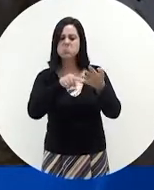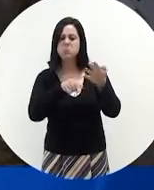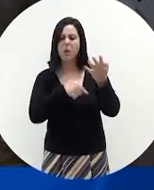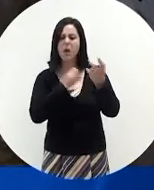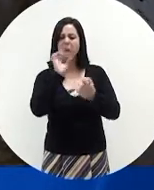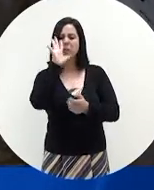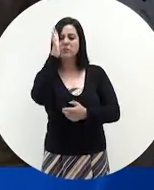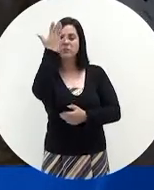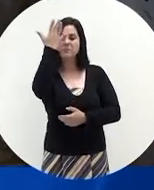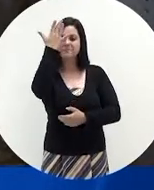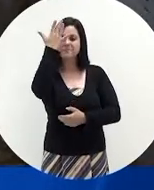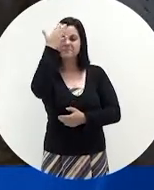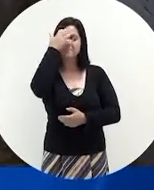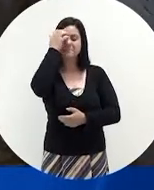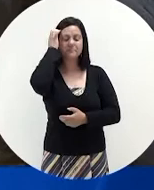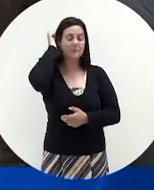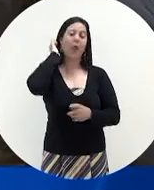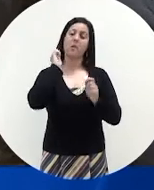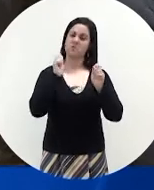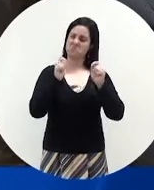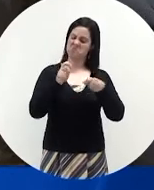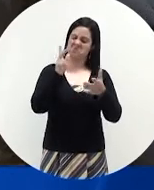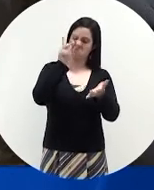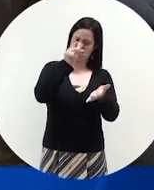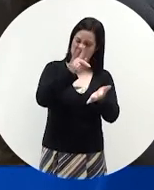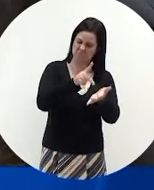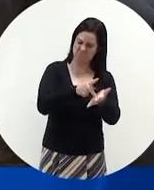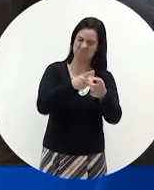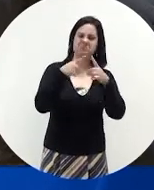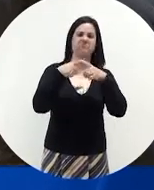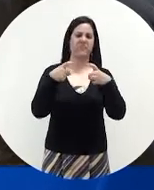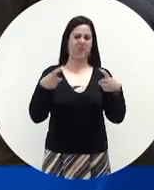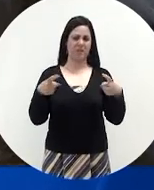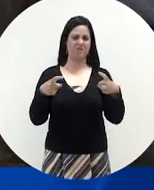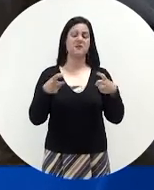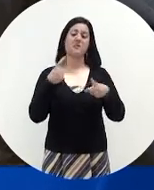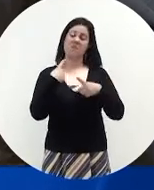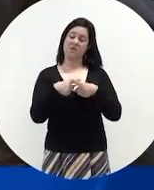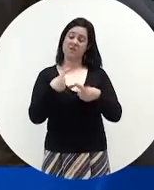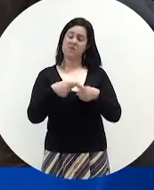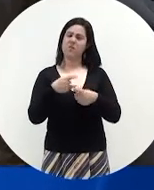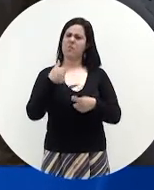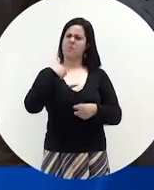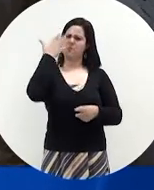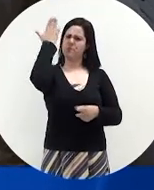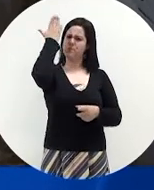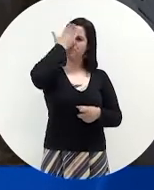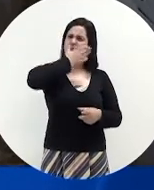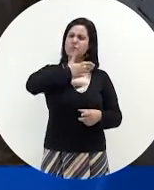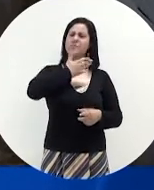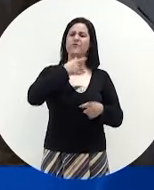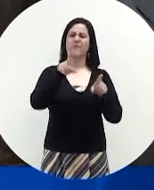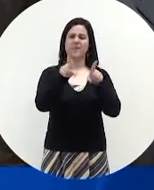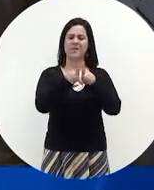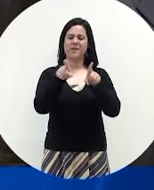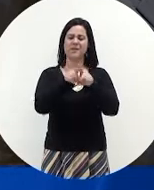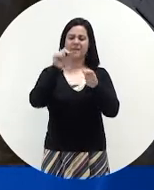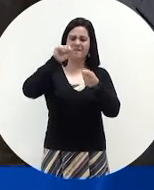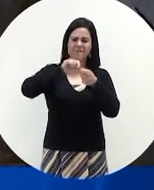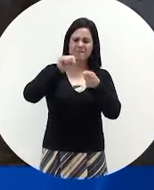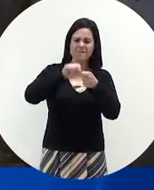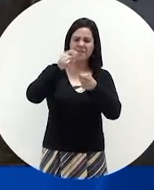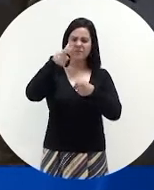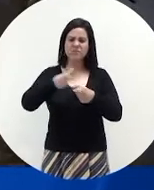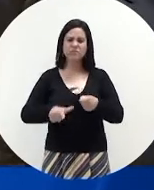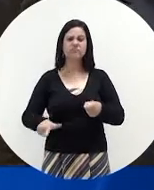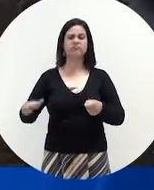reproduzo essa minha ideia em laboratório e tenho controle dela e sou capaz de dizer